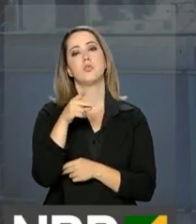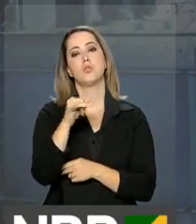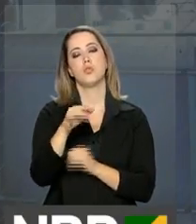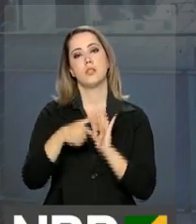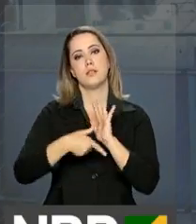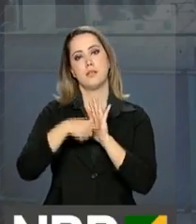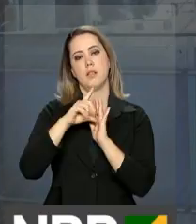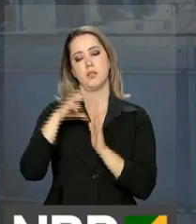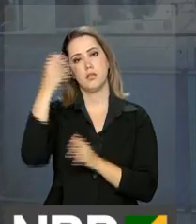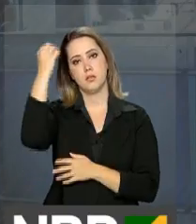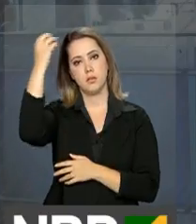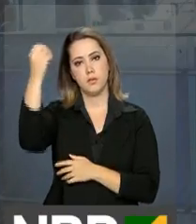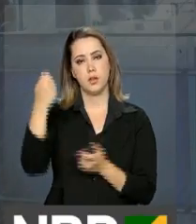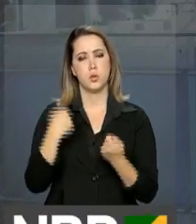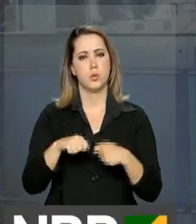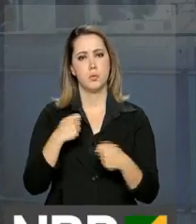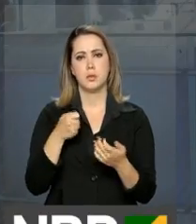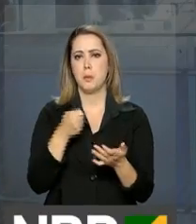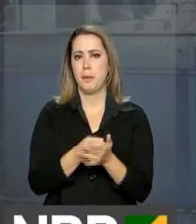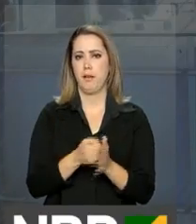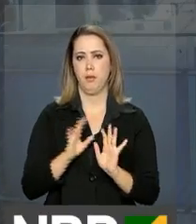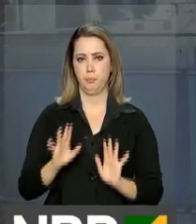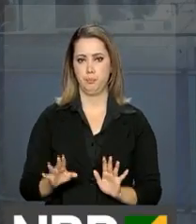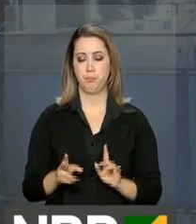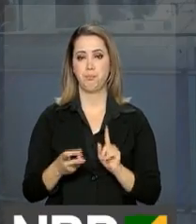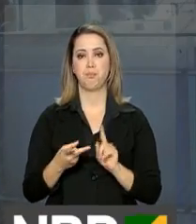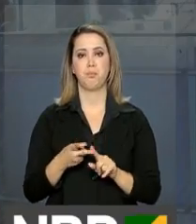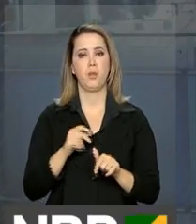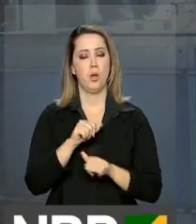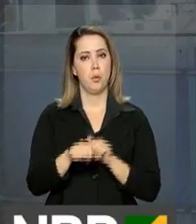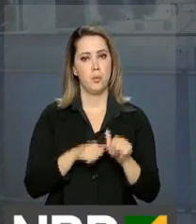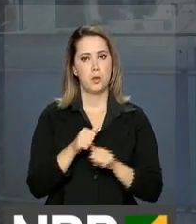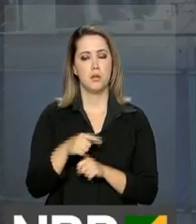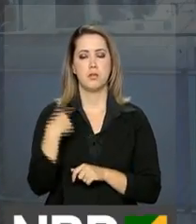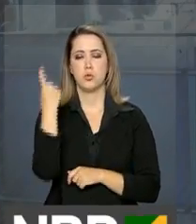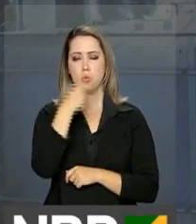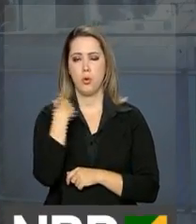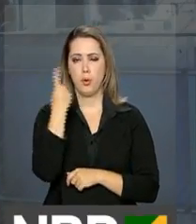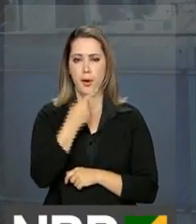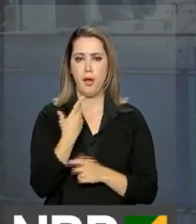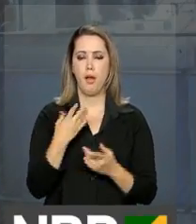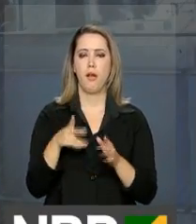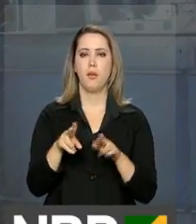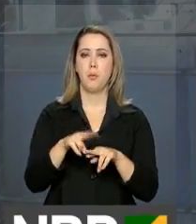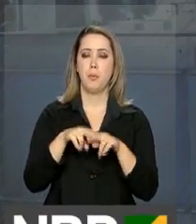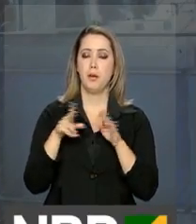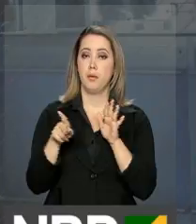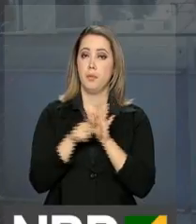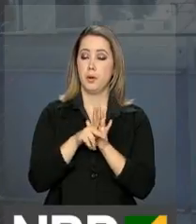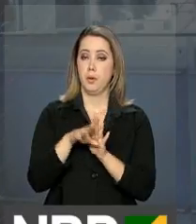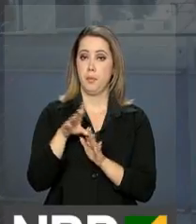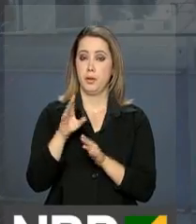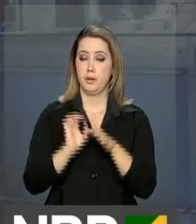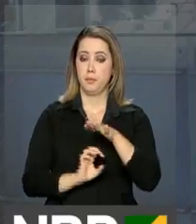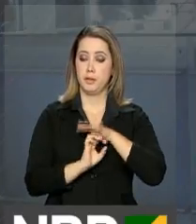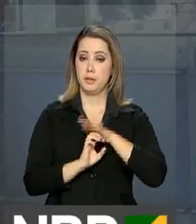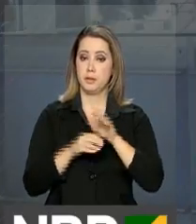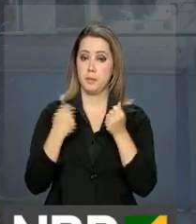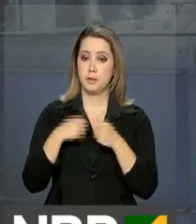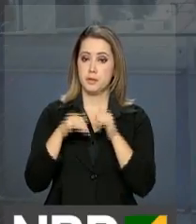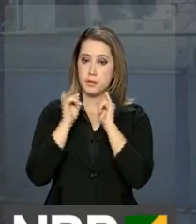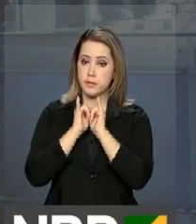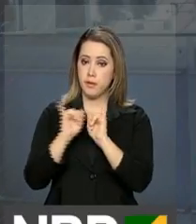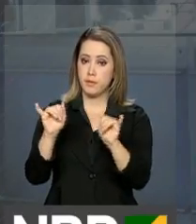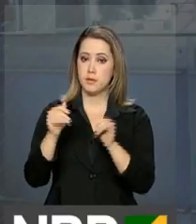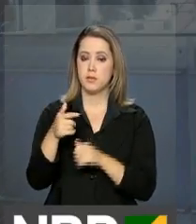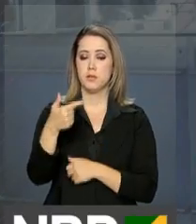antecedência não é preciso pagar por isso alterações de horários programados pela companhia aérea deverão ser informadas